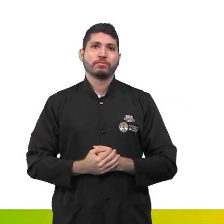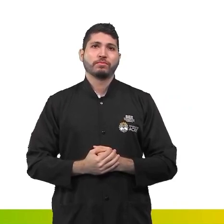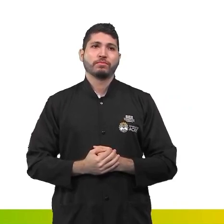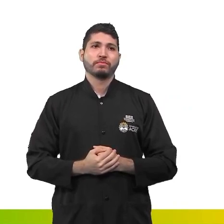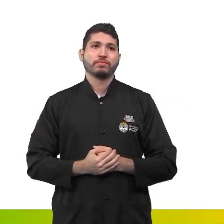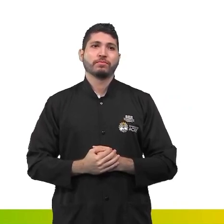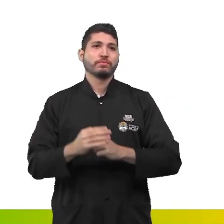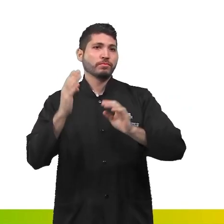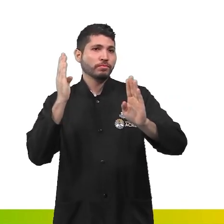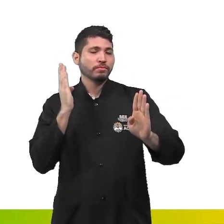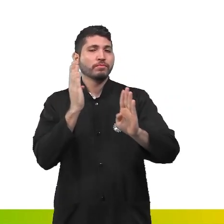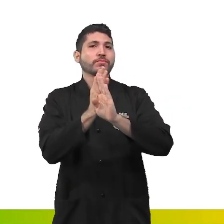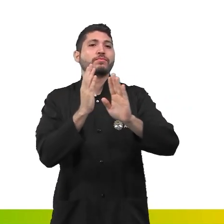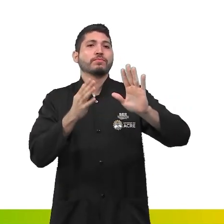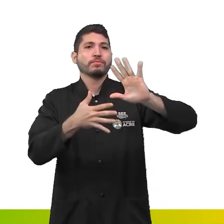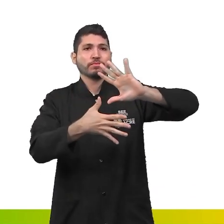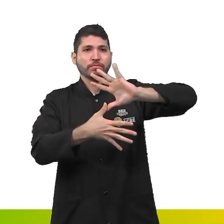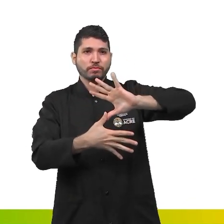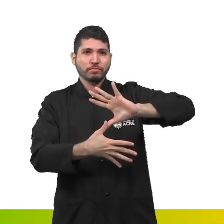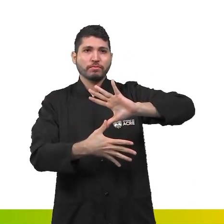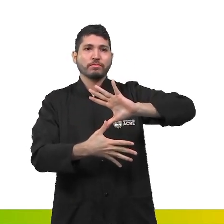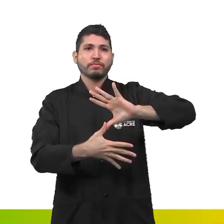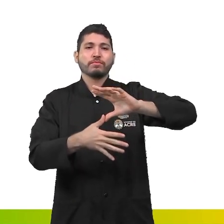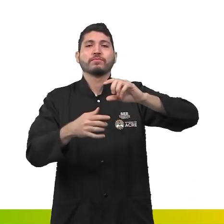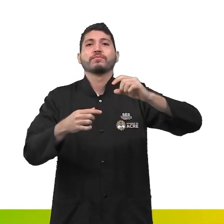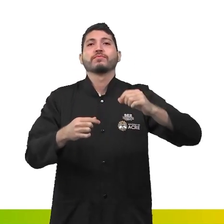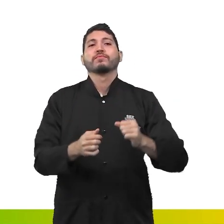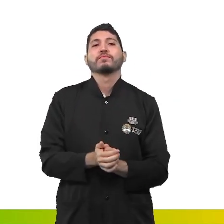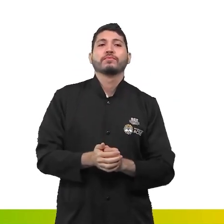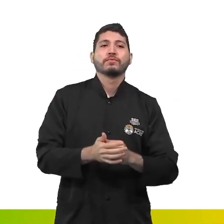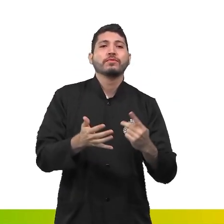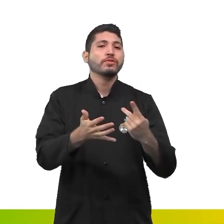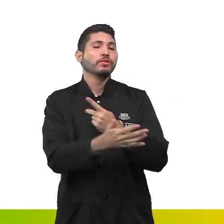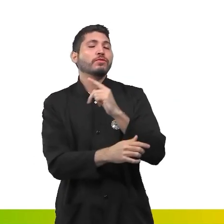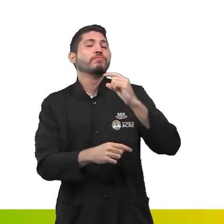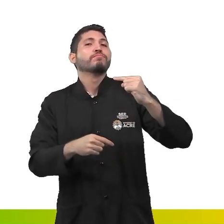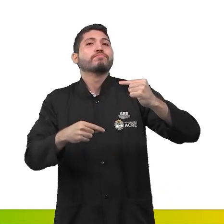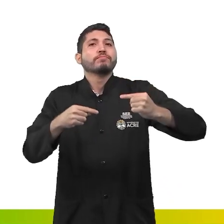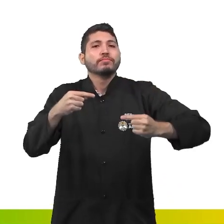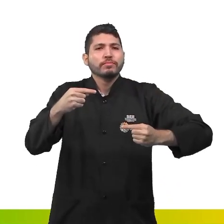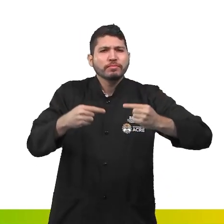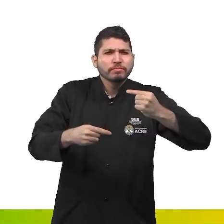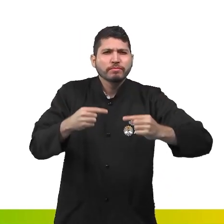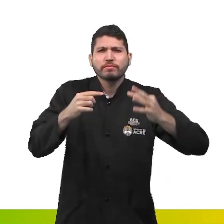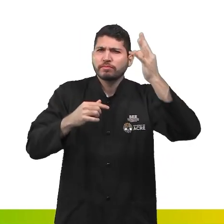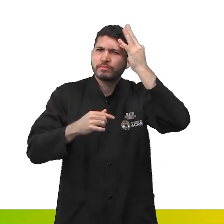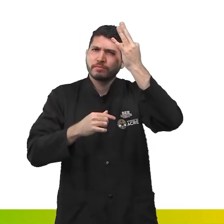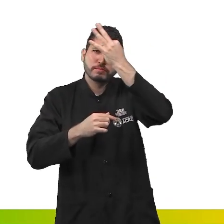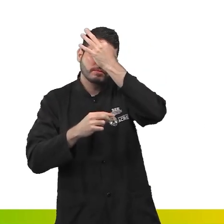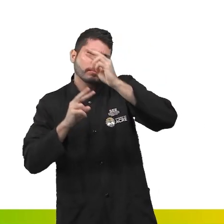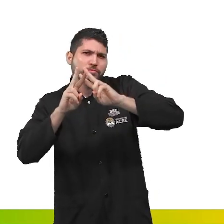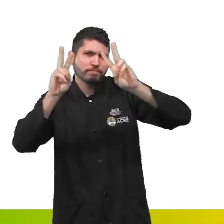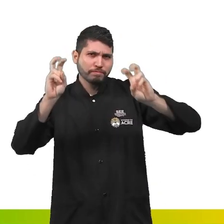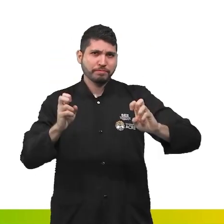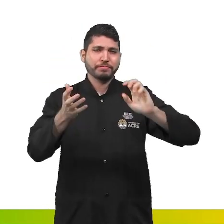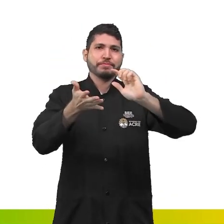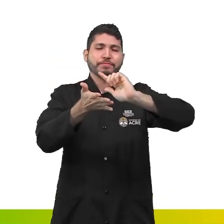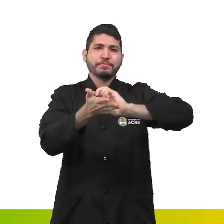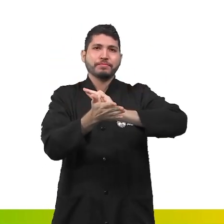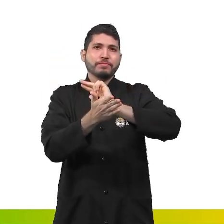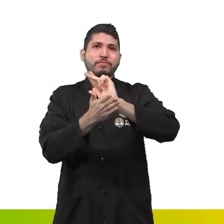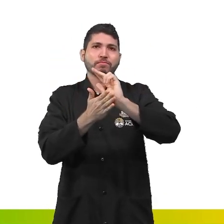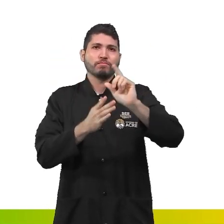A descoberta das Américas gerou debates filosóficos sobre a diversidade cultural,